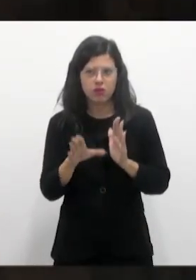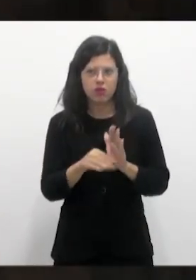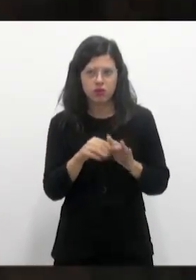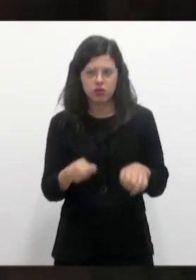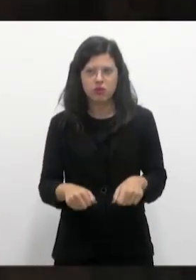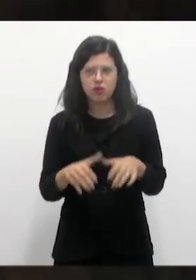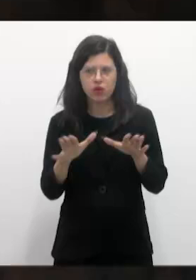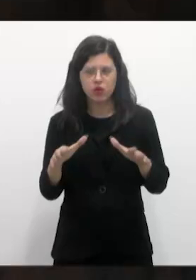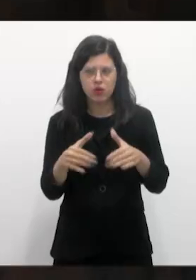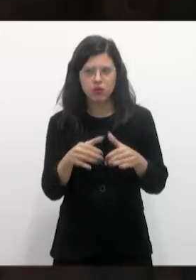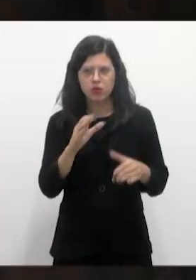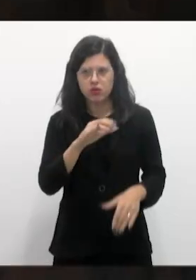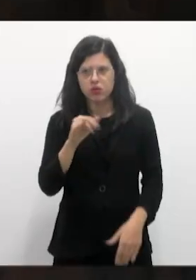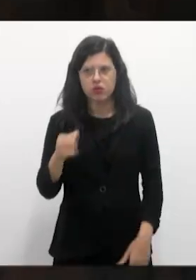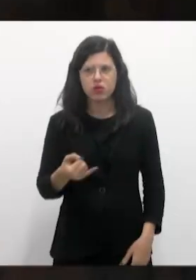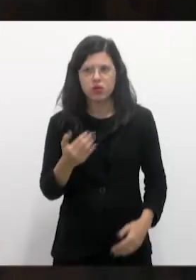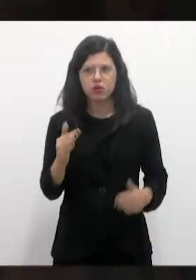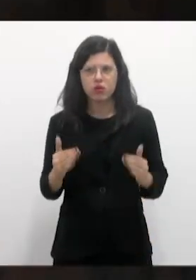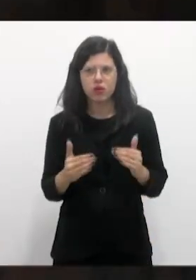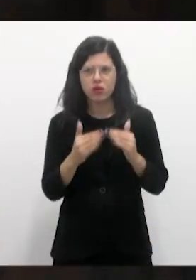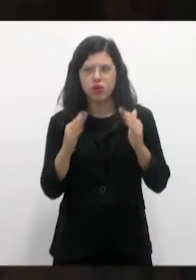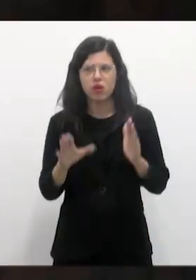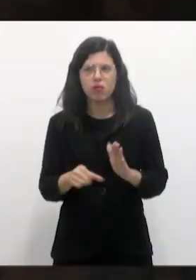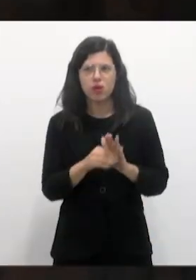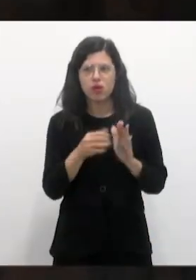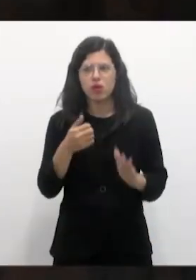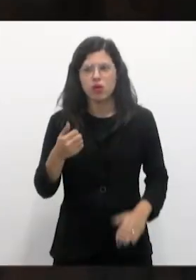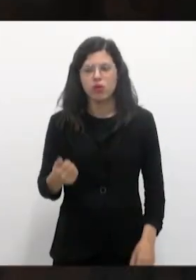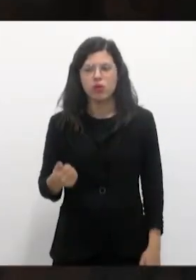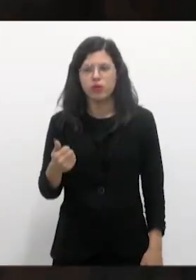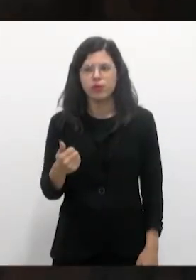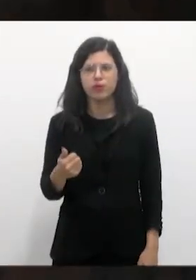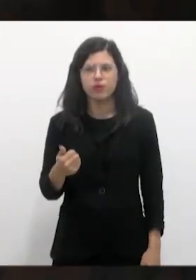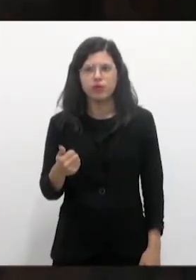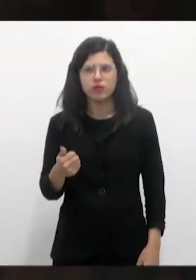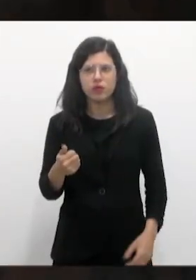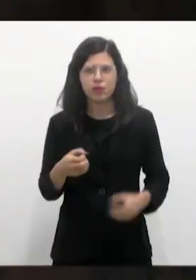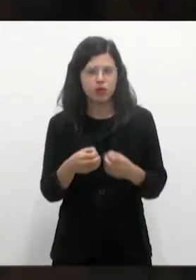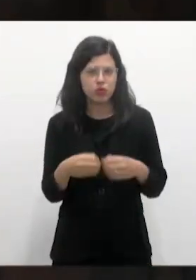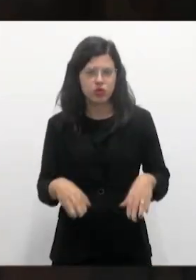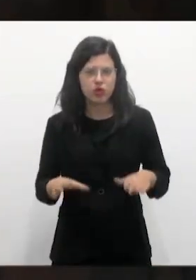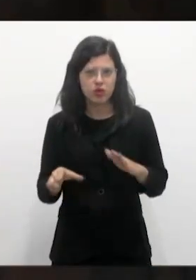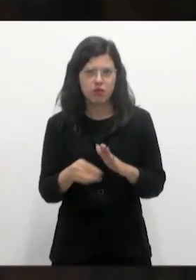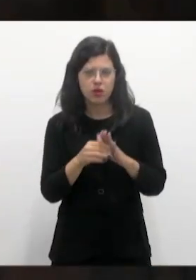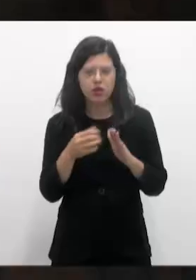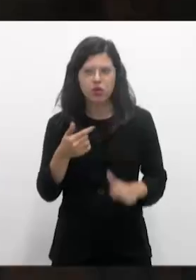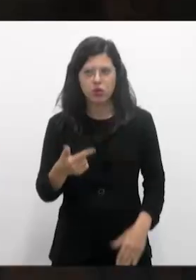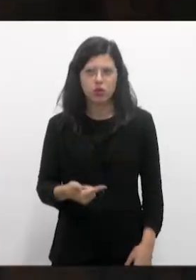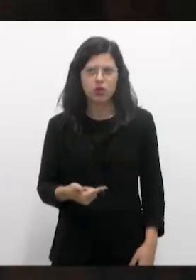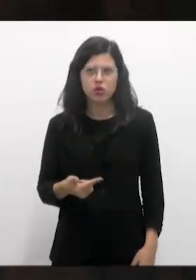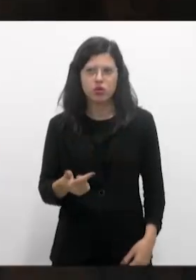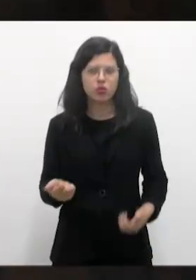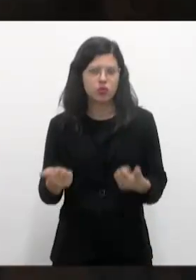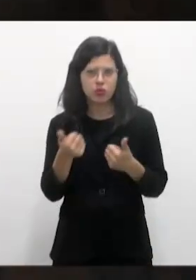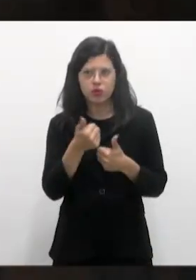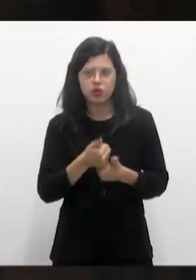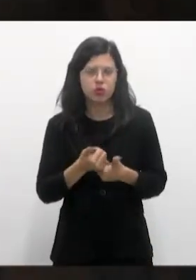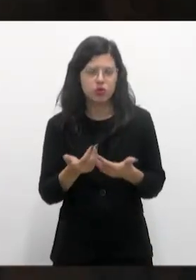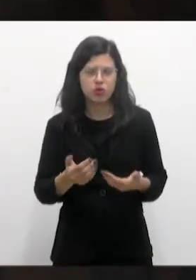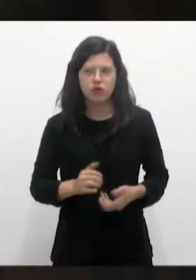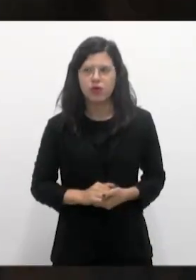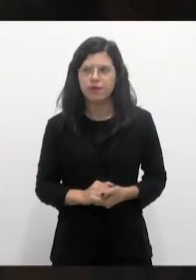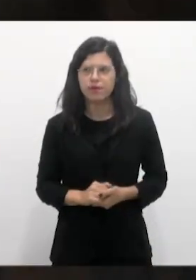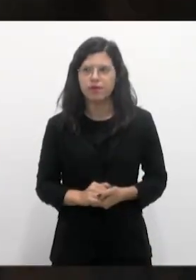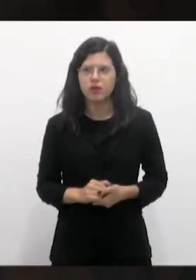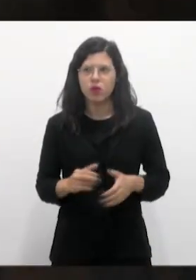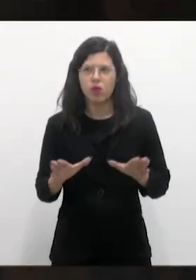das comissões de Constituição e Justiça favorável à emenda 1, prejudicada a emenda 2, concluindo por substitutivo.